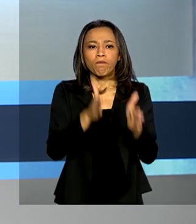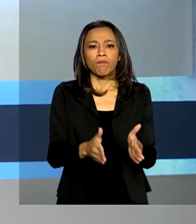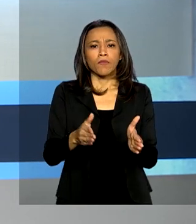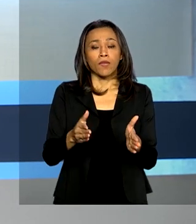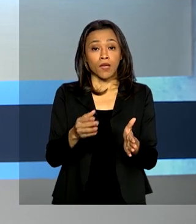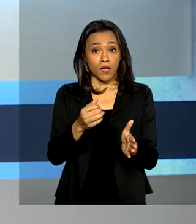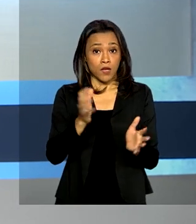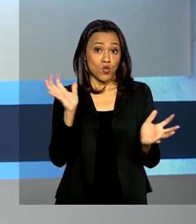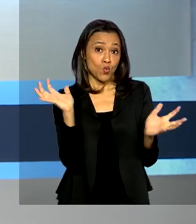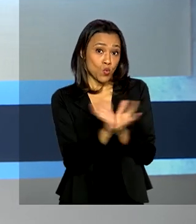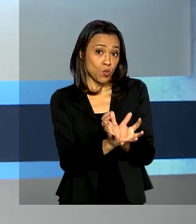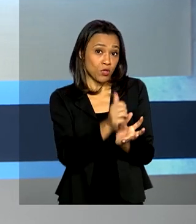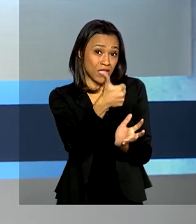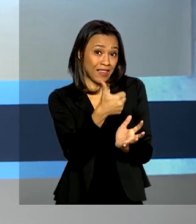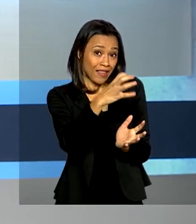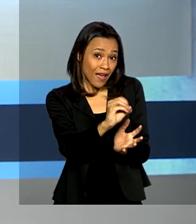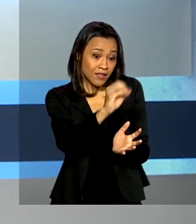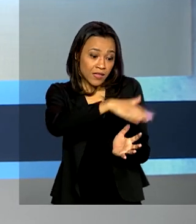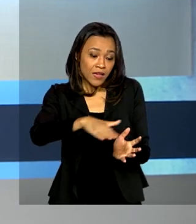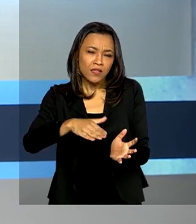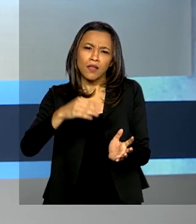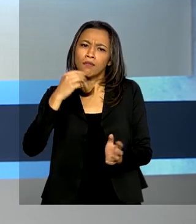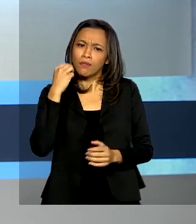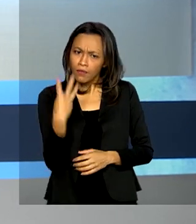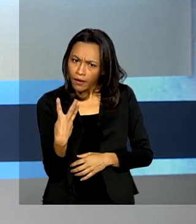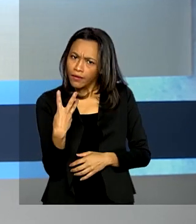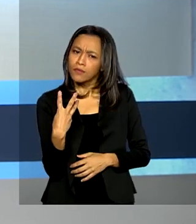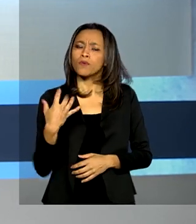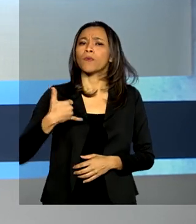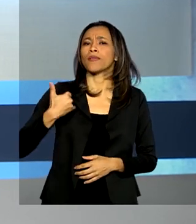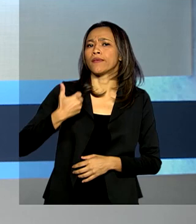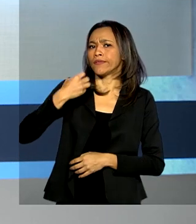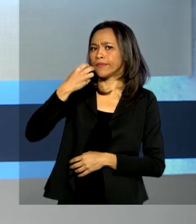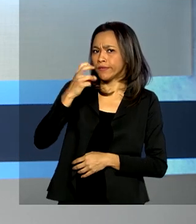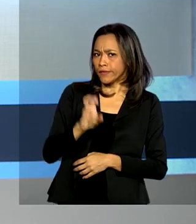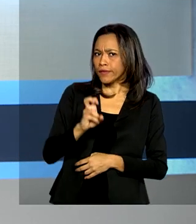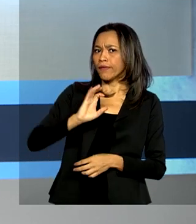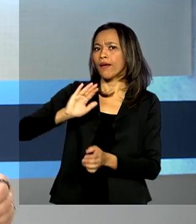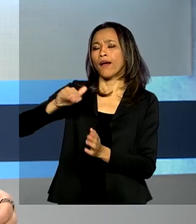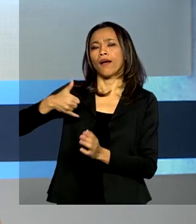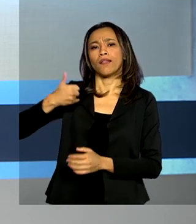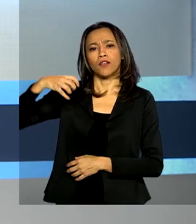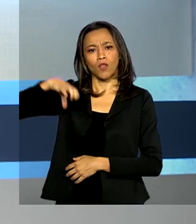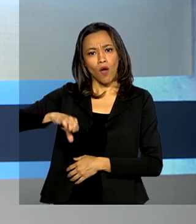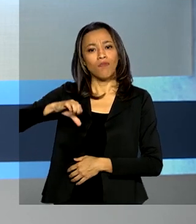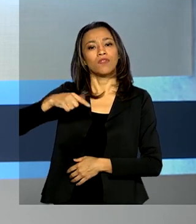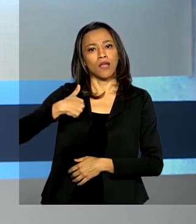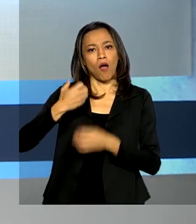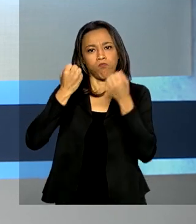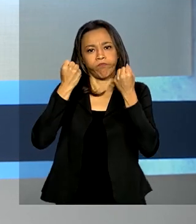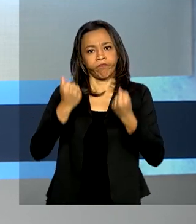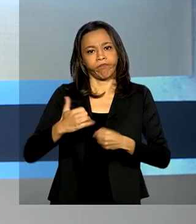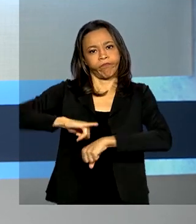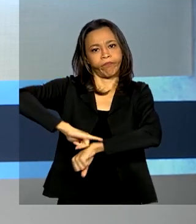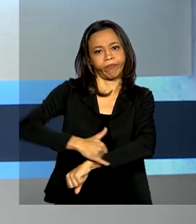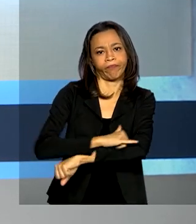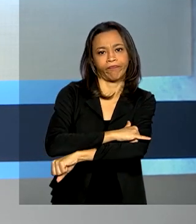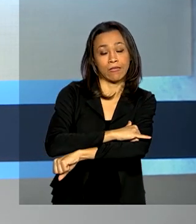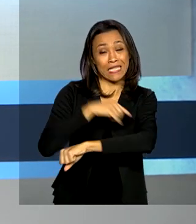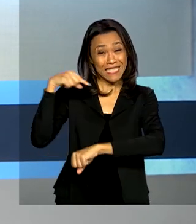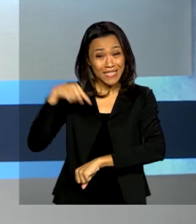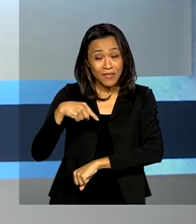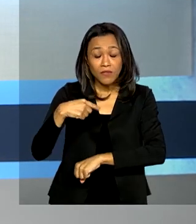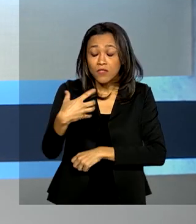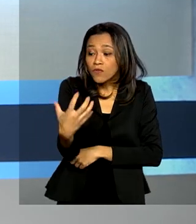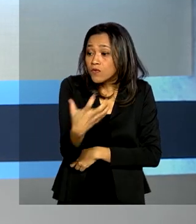3 em cada 10 crianças entre 5 e 9 anos estão acima do peso. De acordo com o Ministério da Saúde, a obesidade influencia